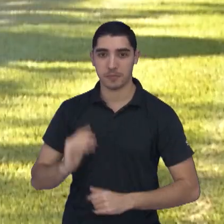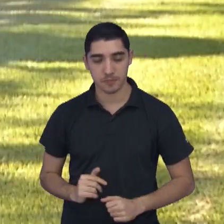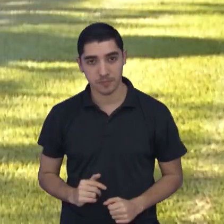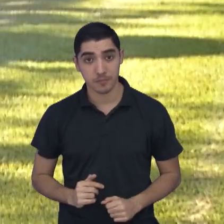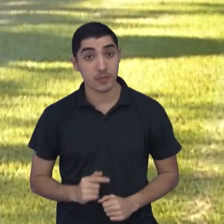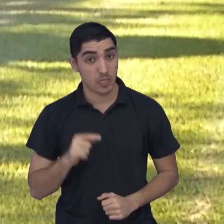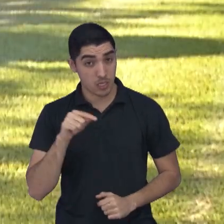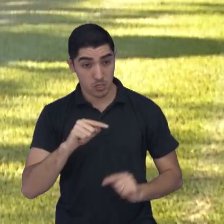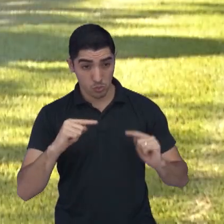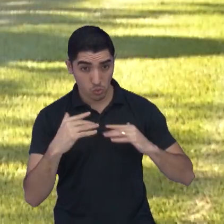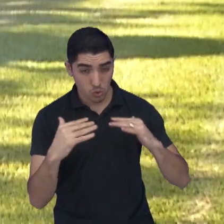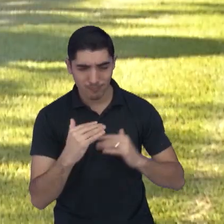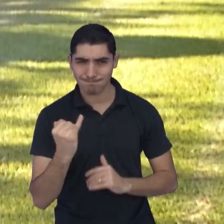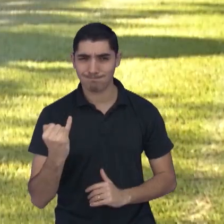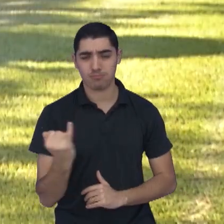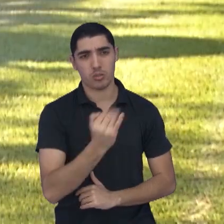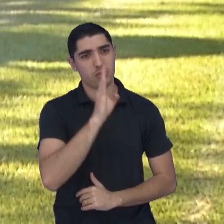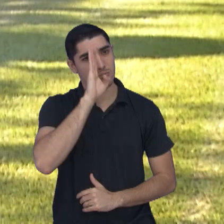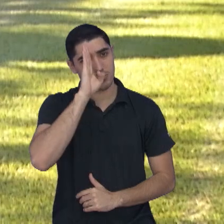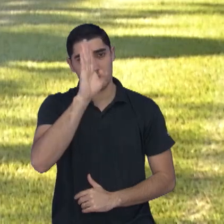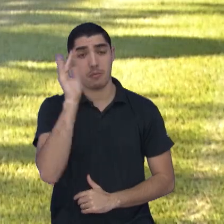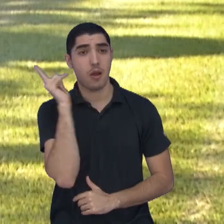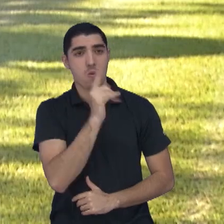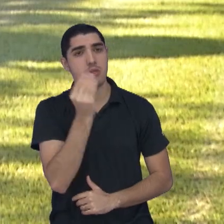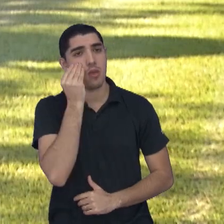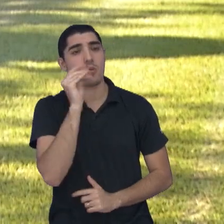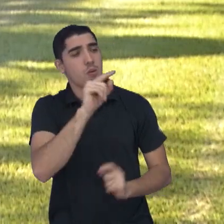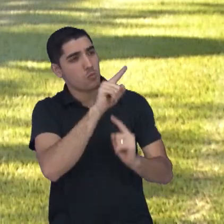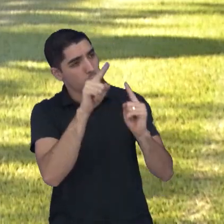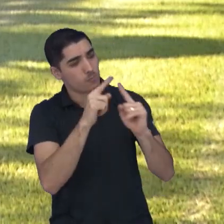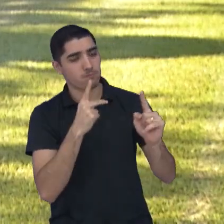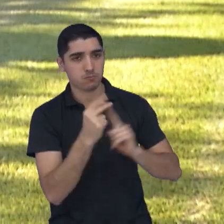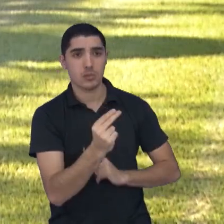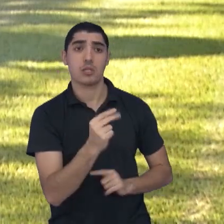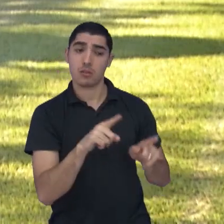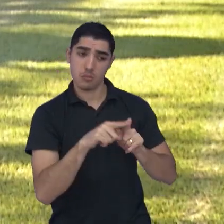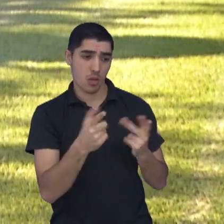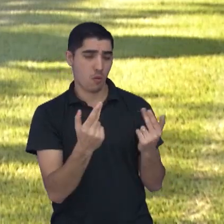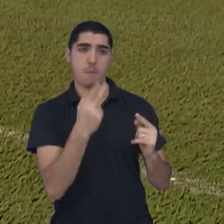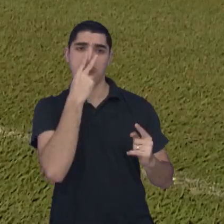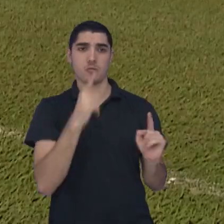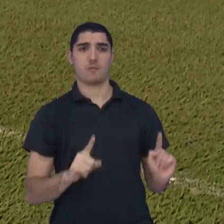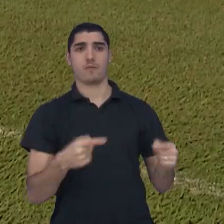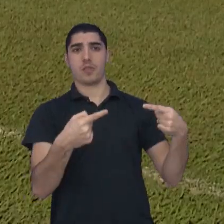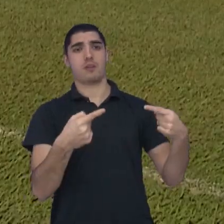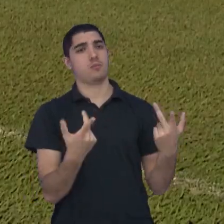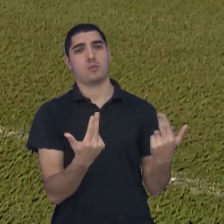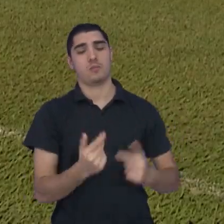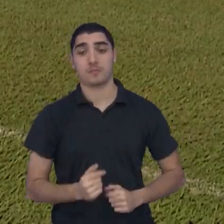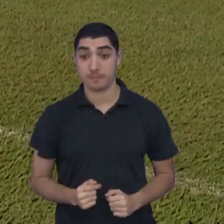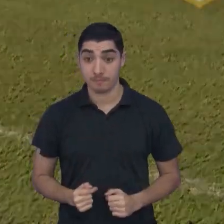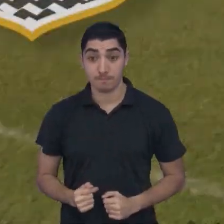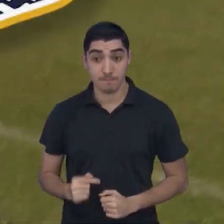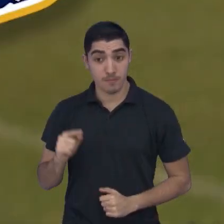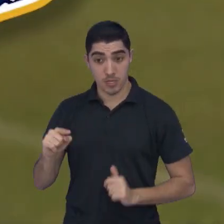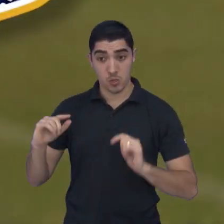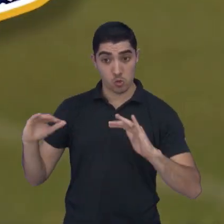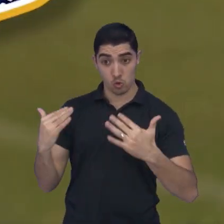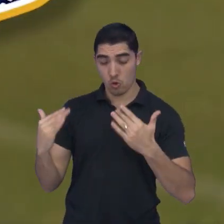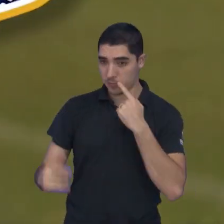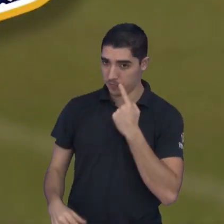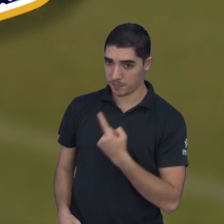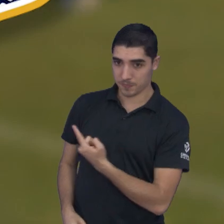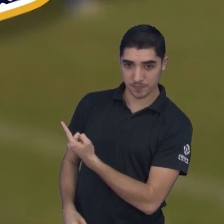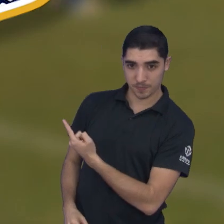jogo é fundamental, é importante para a gente poder alcançar os nossos objetivos e encarar como se fosse uma final mesmo esse jogo. Encarar este encontro da Águia do